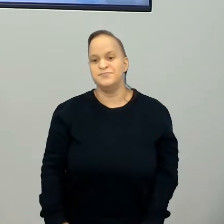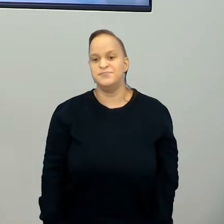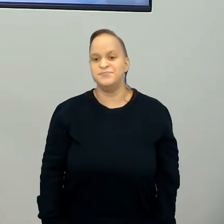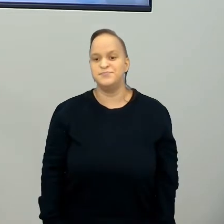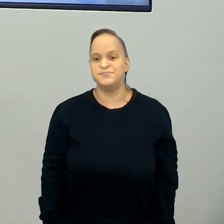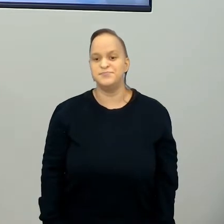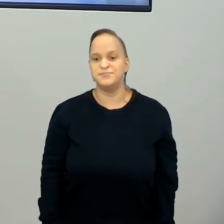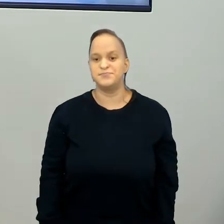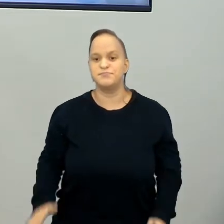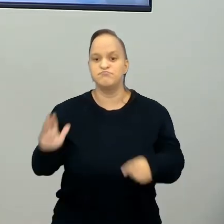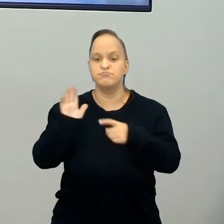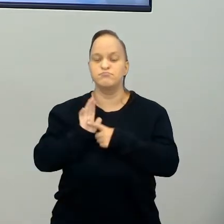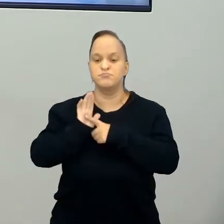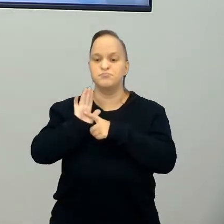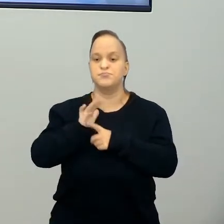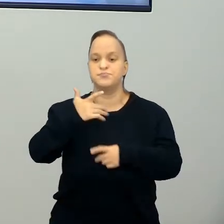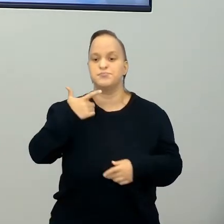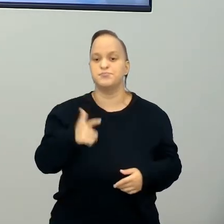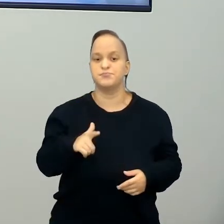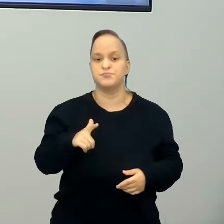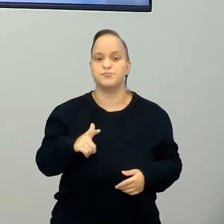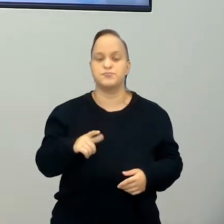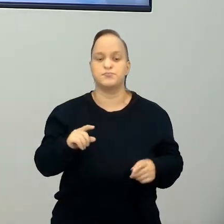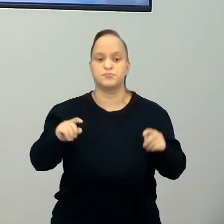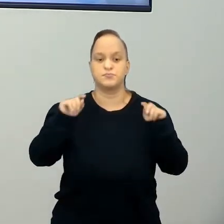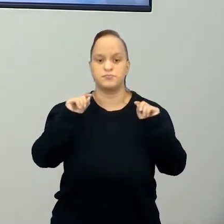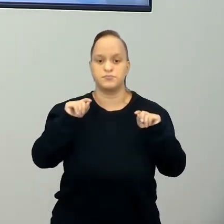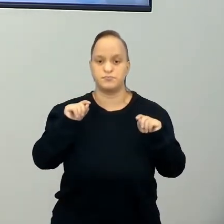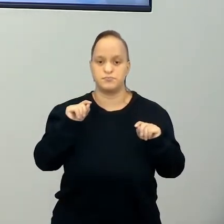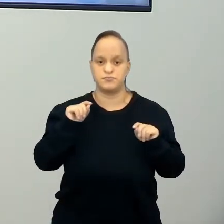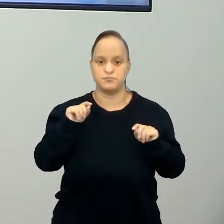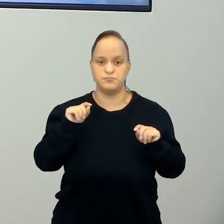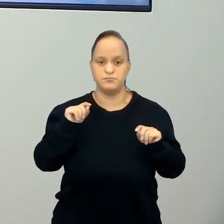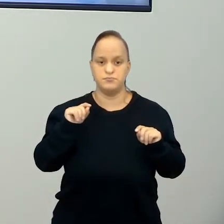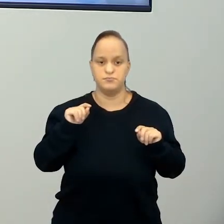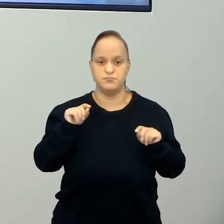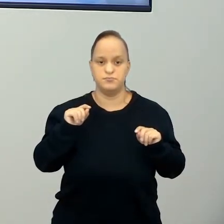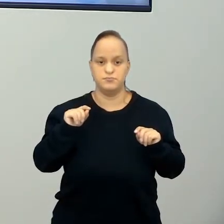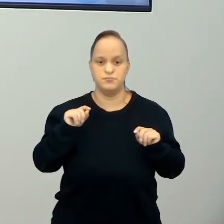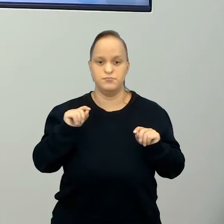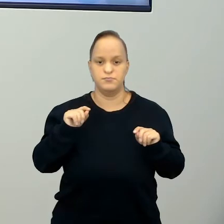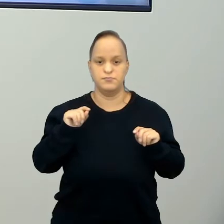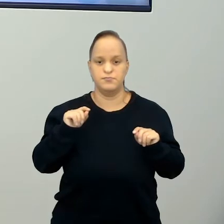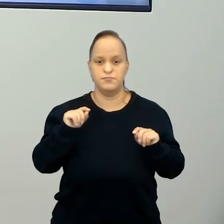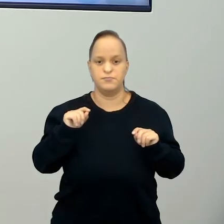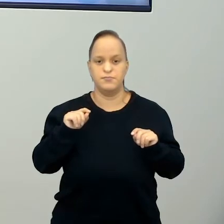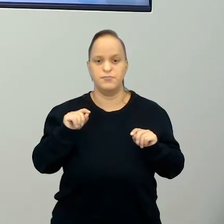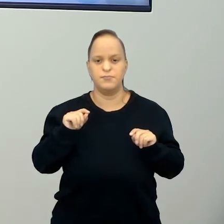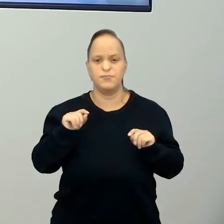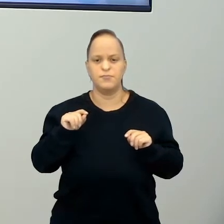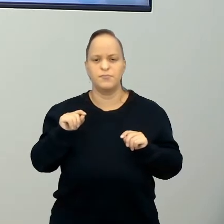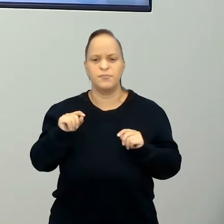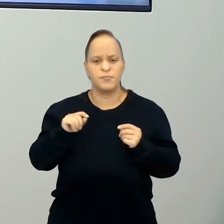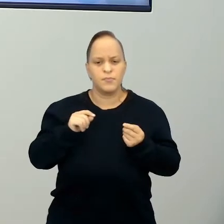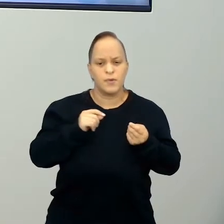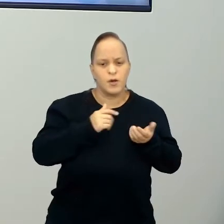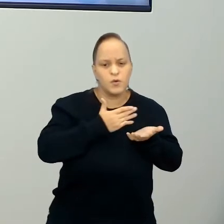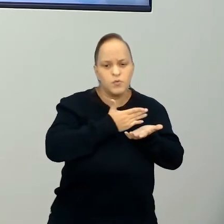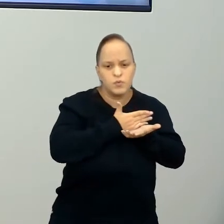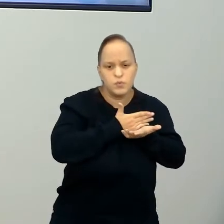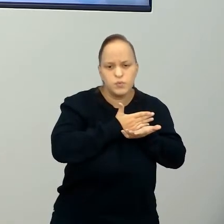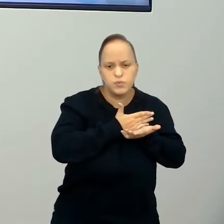as primeiras... quando a gente pensa aqui, as primeiras são biográficas, né? Produzidas pelas trajetórias de indivíduo e